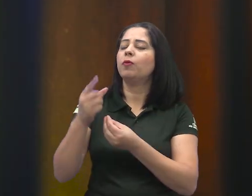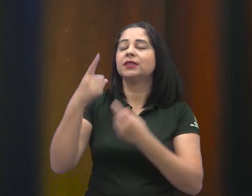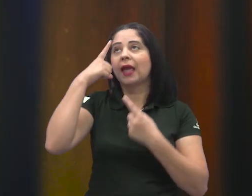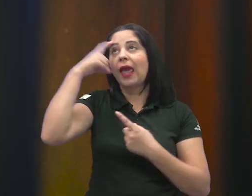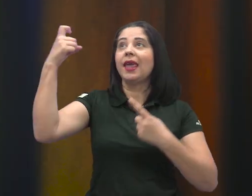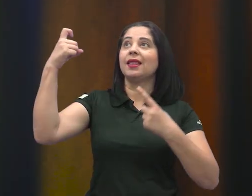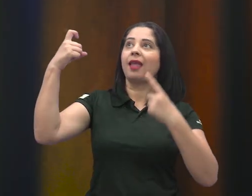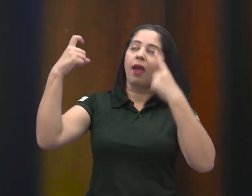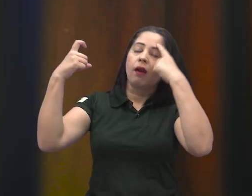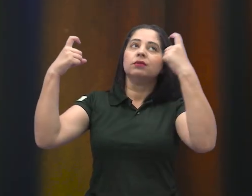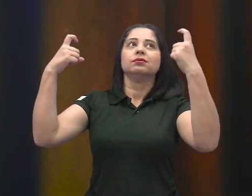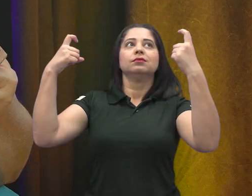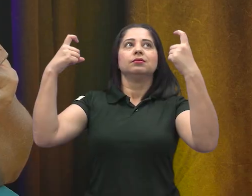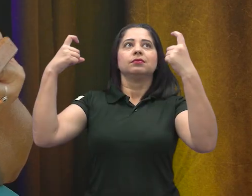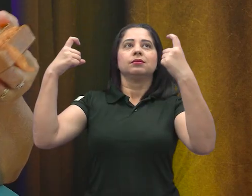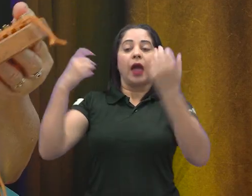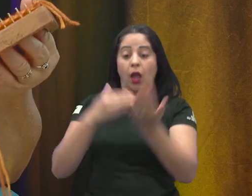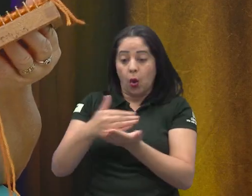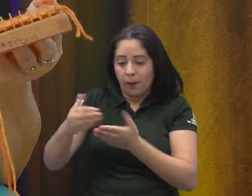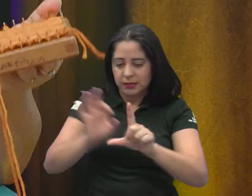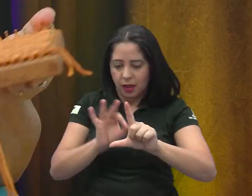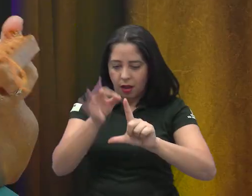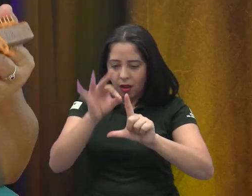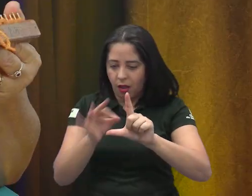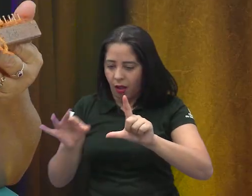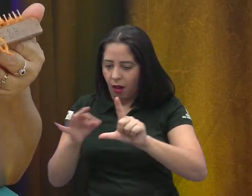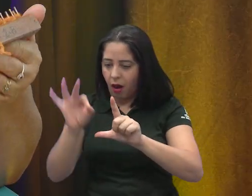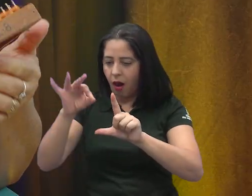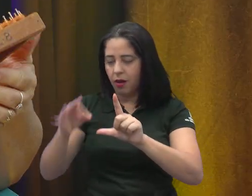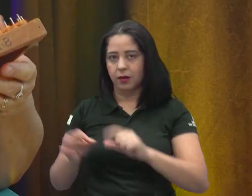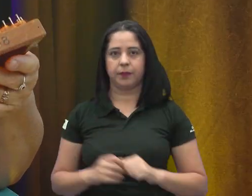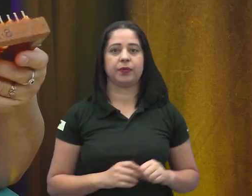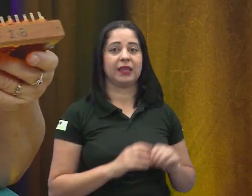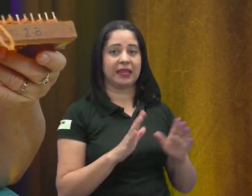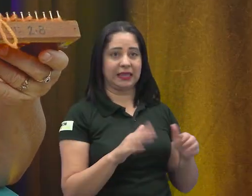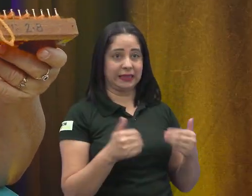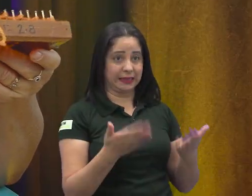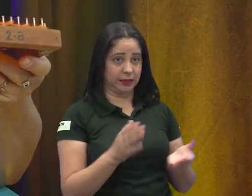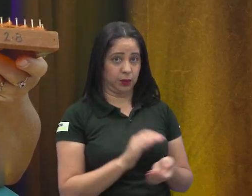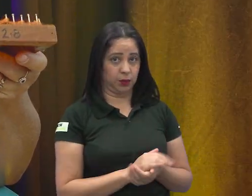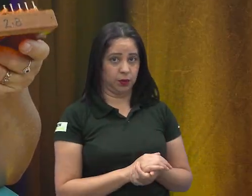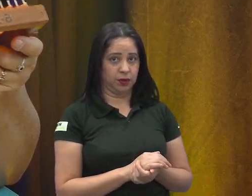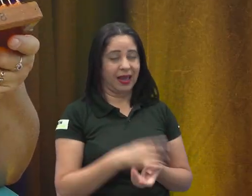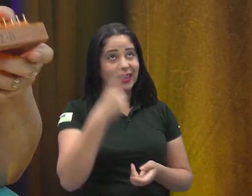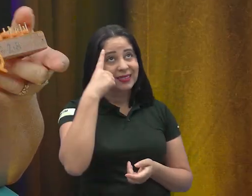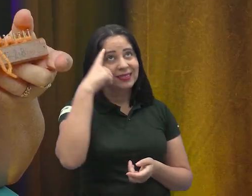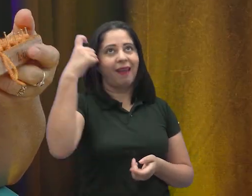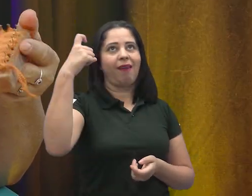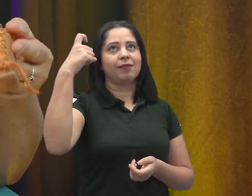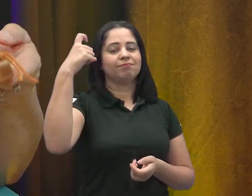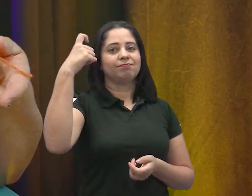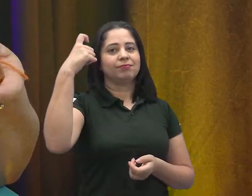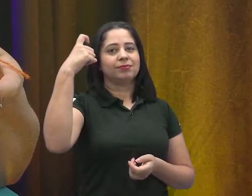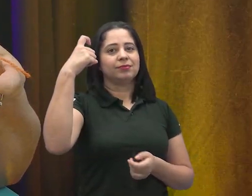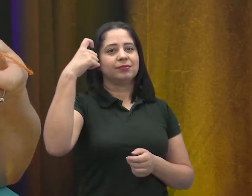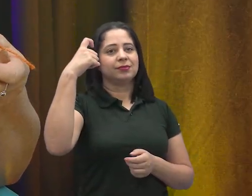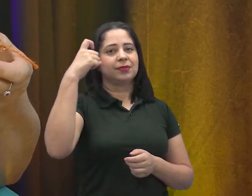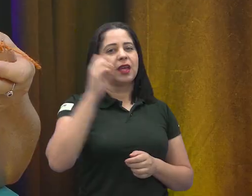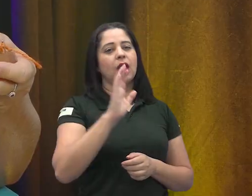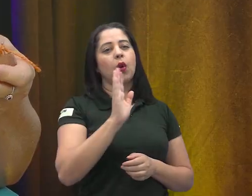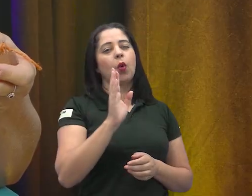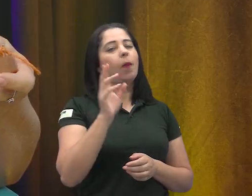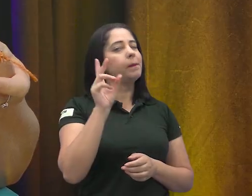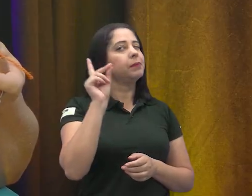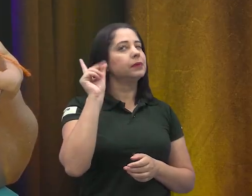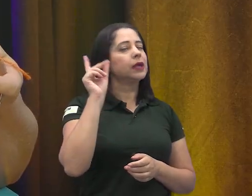para iniciar uma obra? Sim, o processo criativo, eu penso